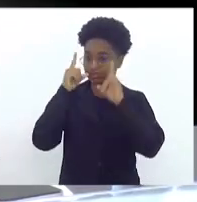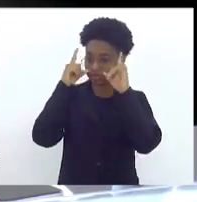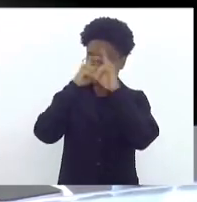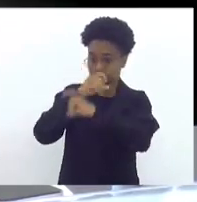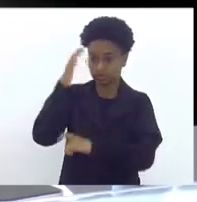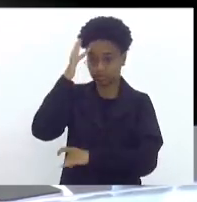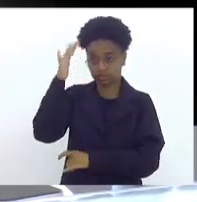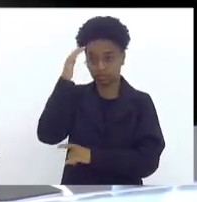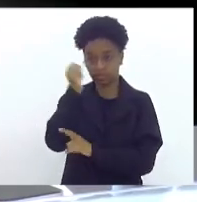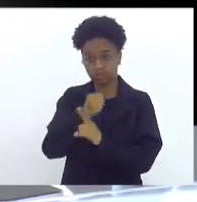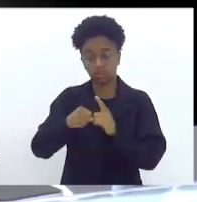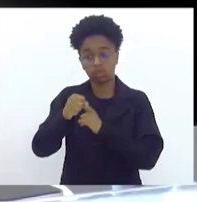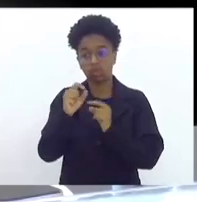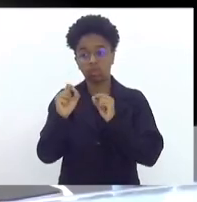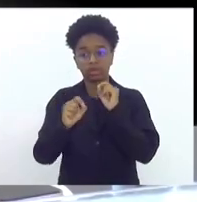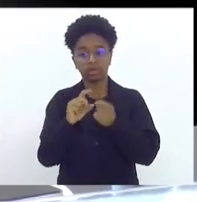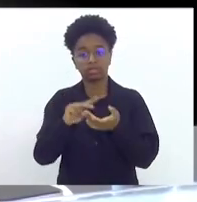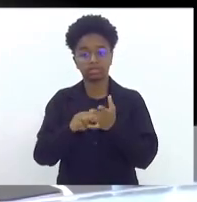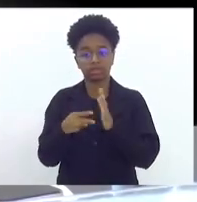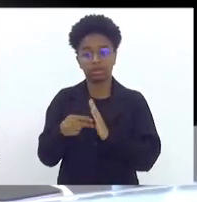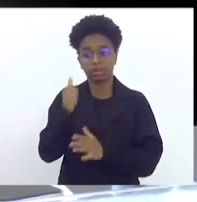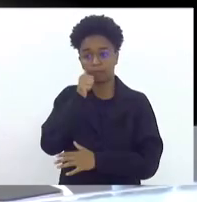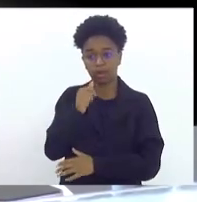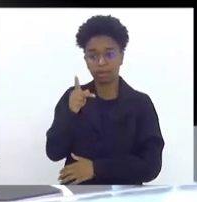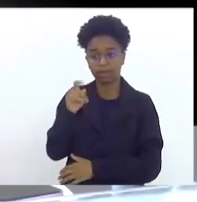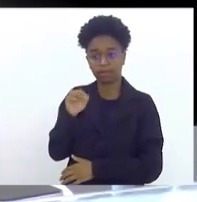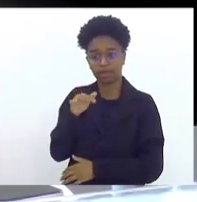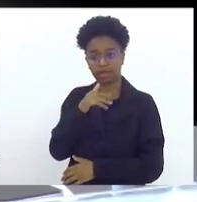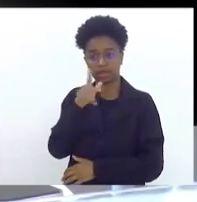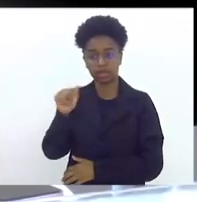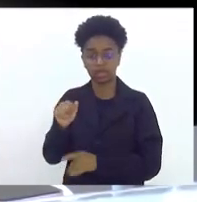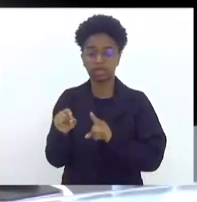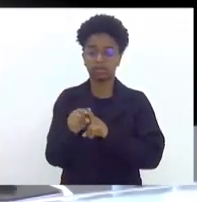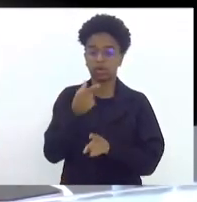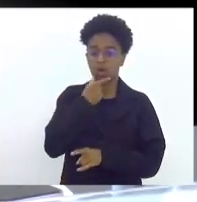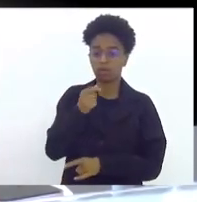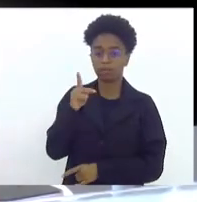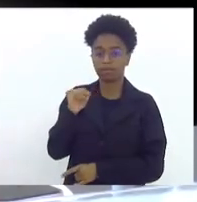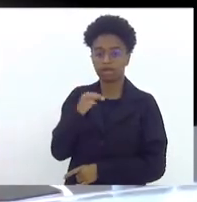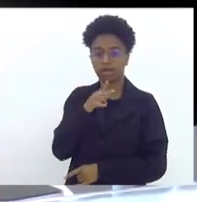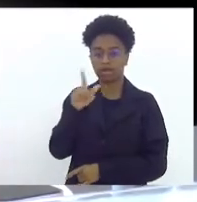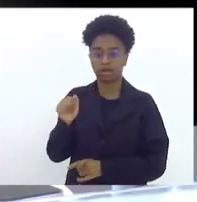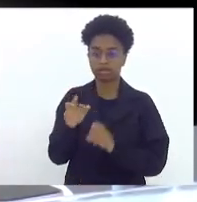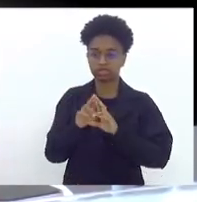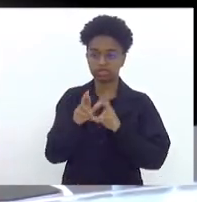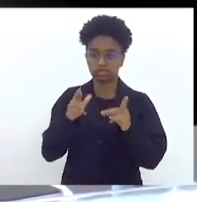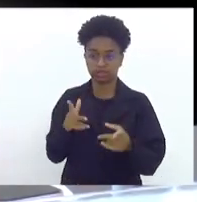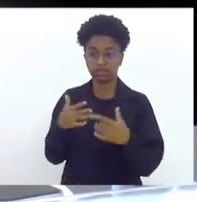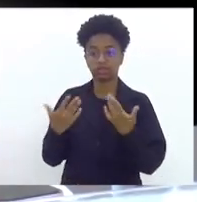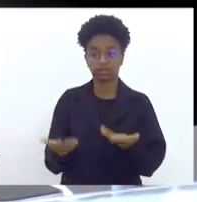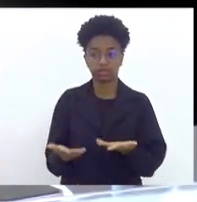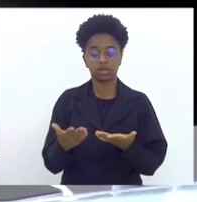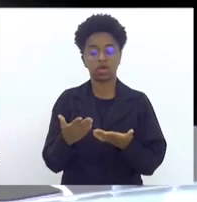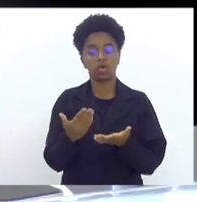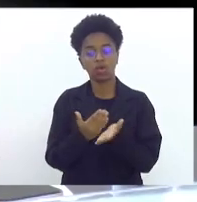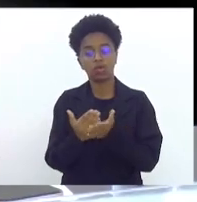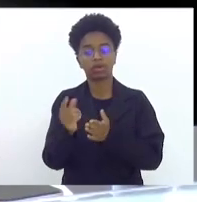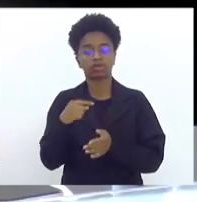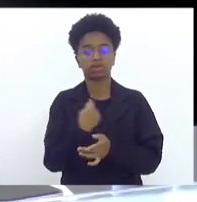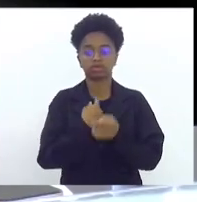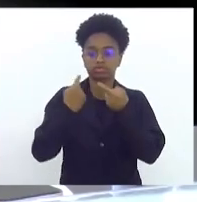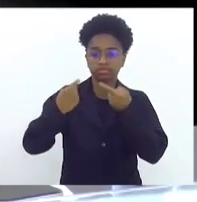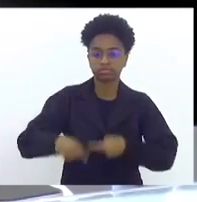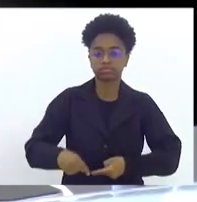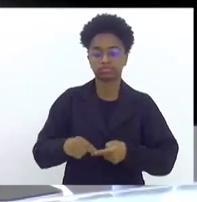da sociedade sobre o que significa uma mulher piranha um homem piranha totalmente diferente e aí é que entra o nosso desafio de